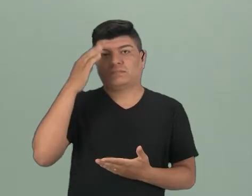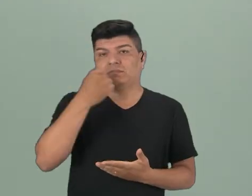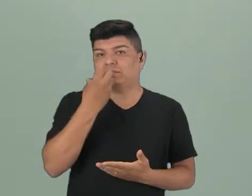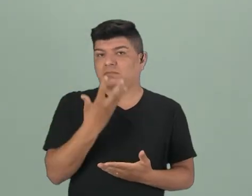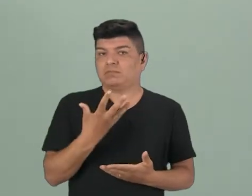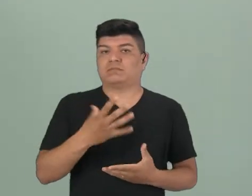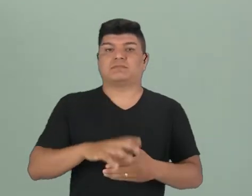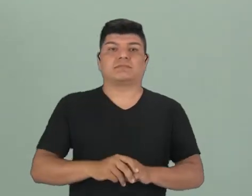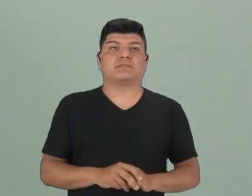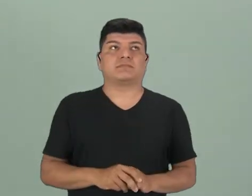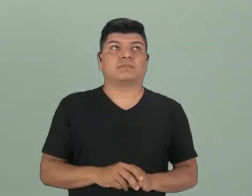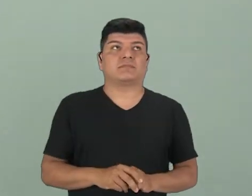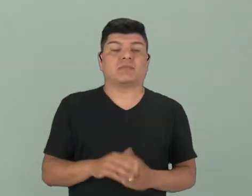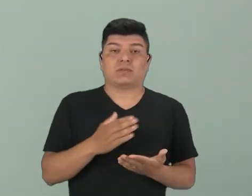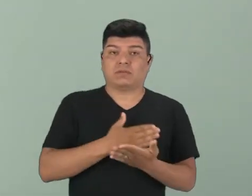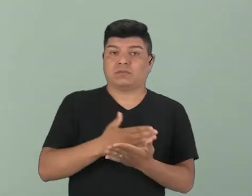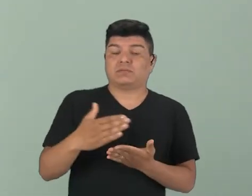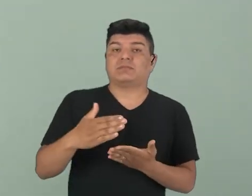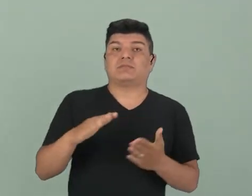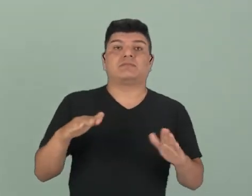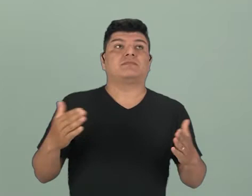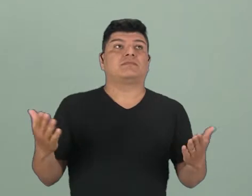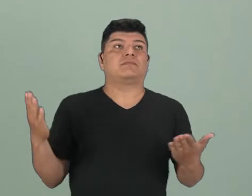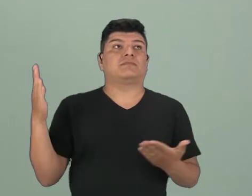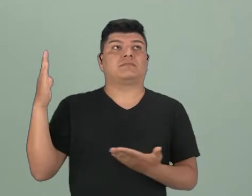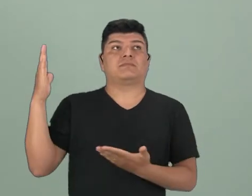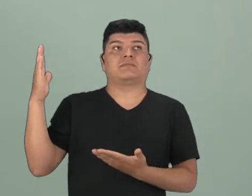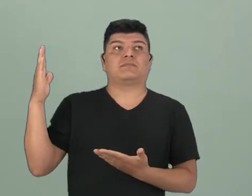bem. Eu vou começar, ó,